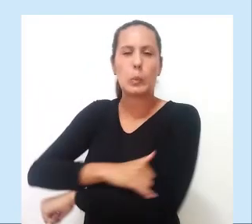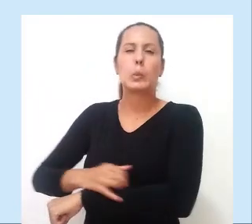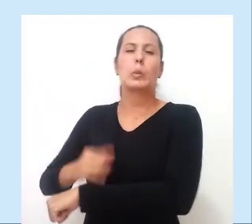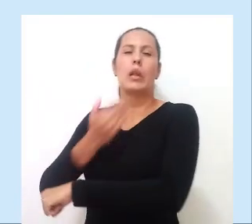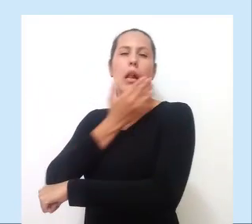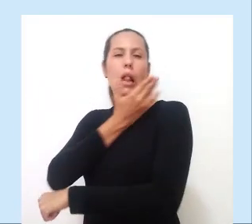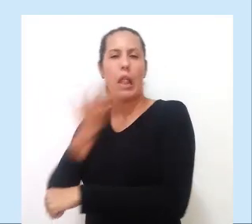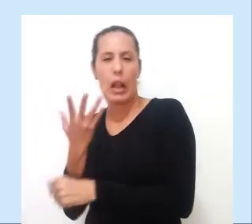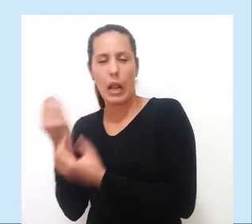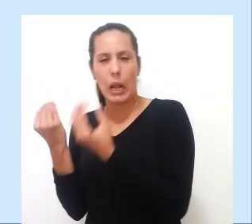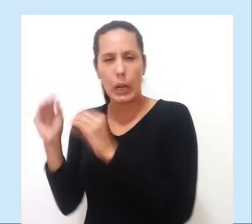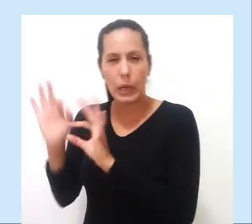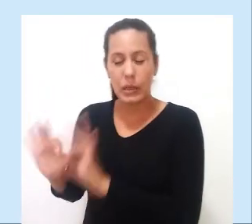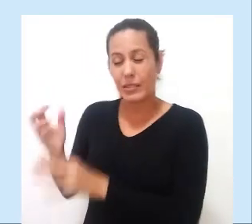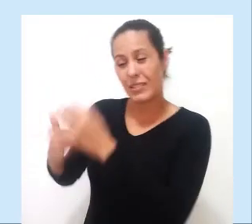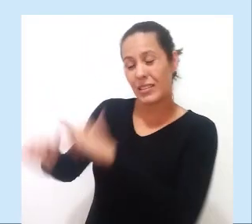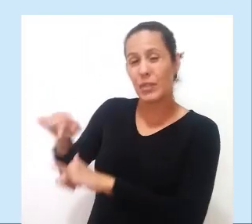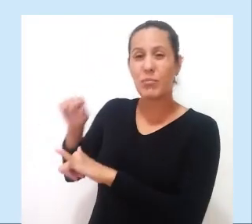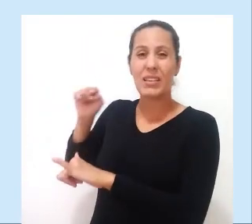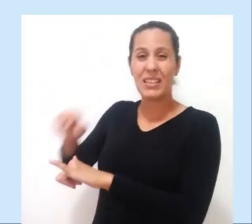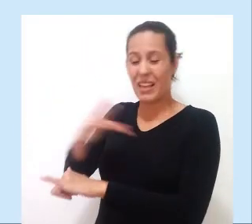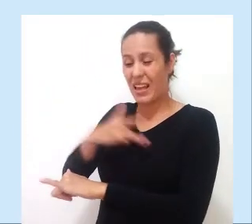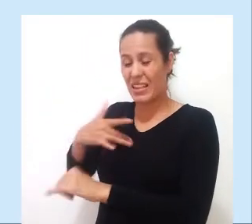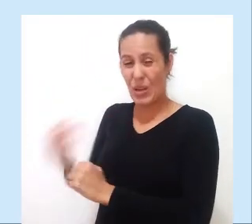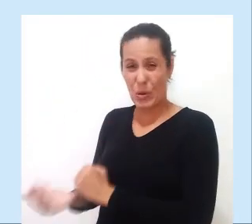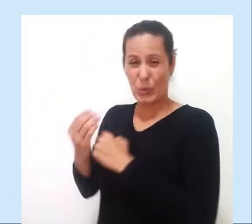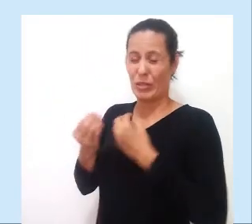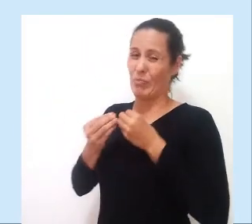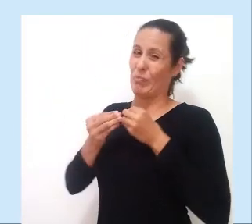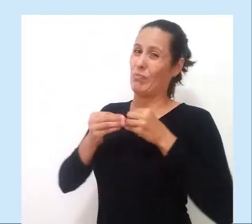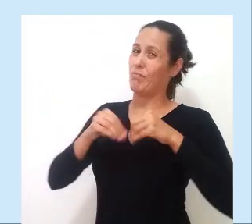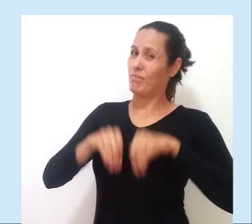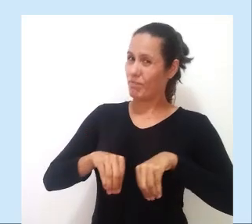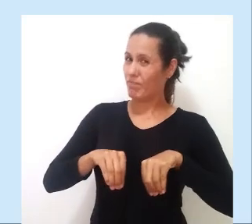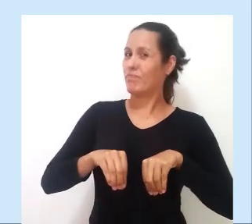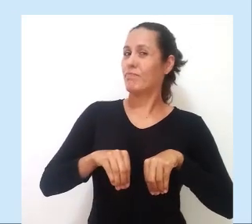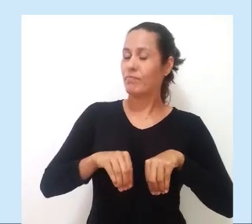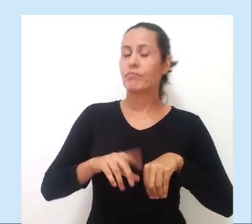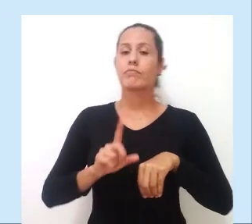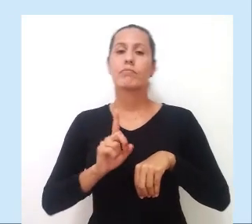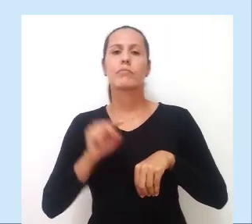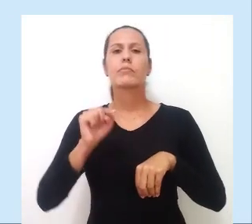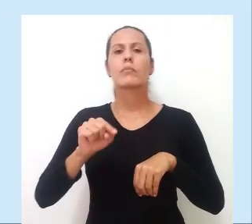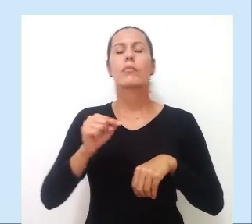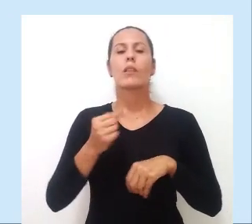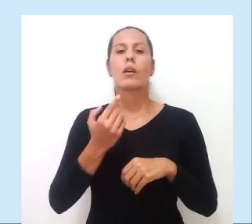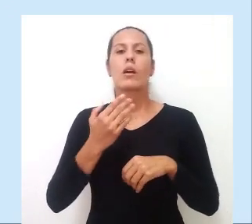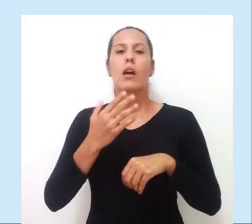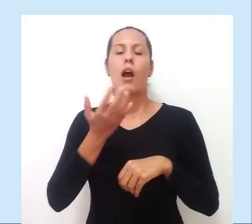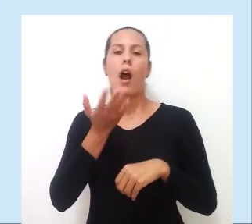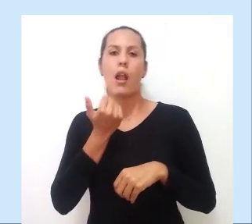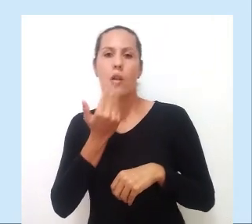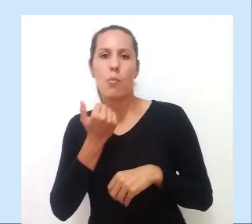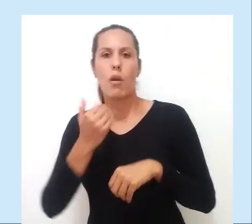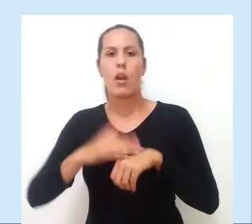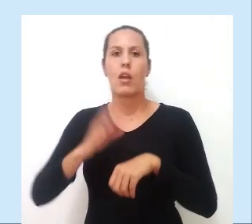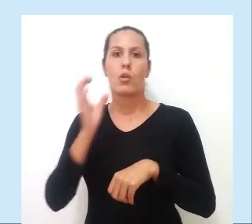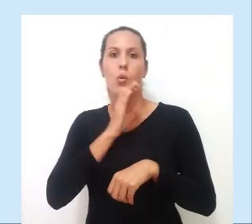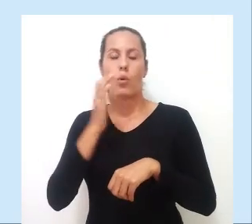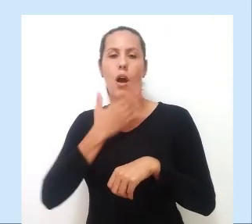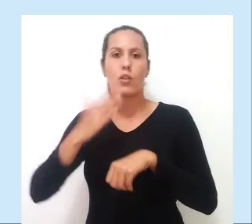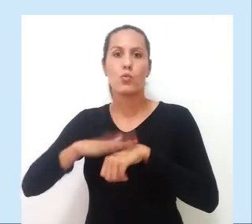de corantes. Então, isso não faz muito bem à saúde, tá certo? Então, quais são aqueles alimentos ricos em